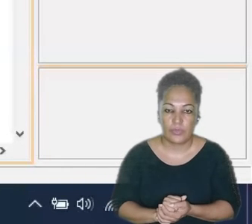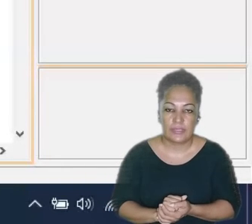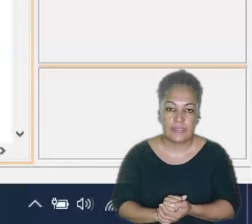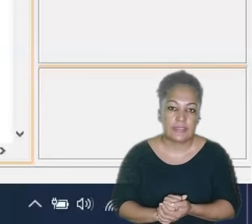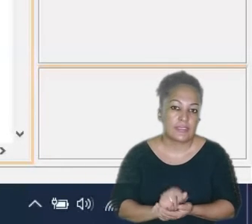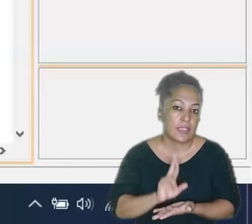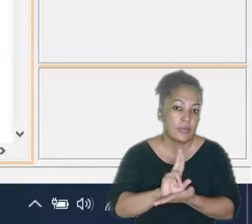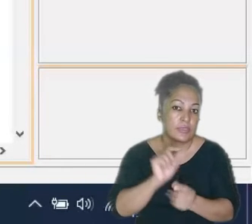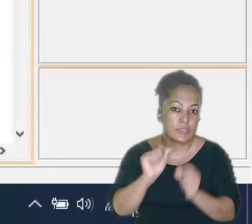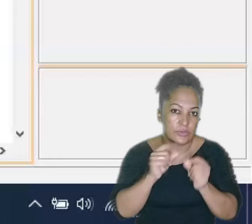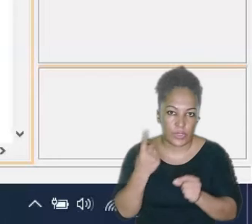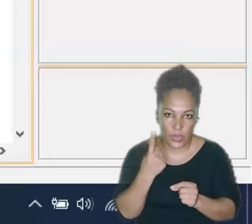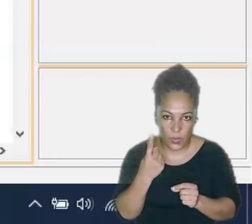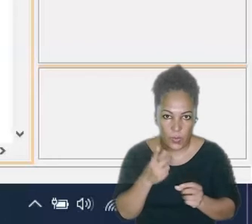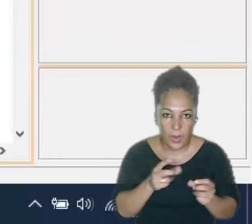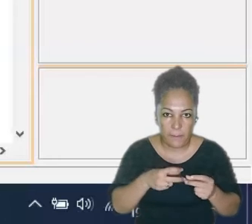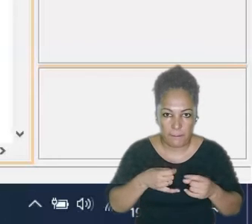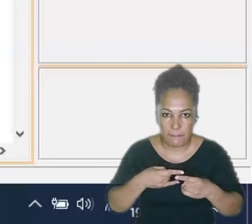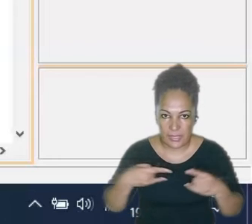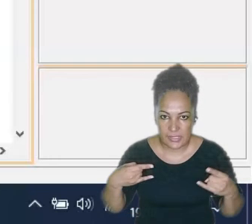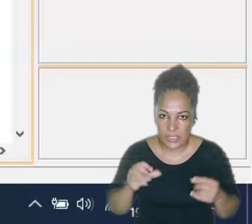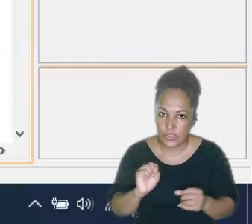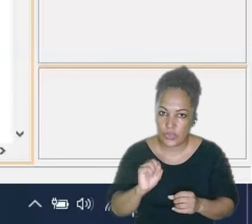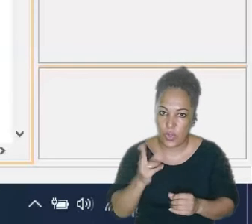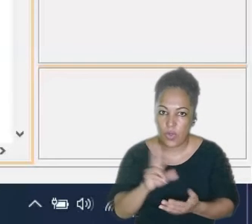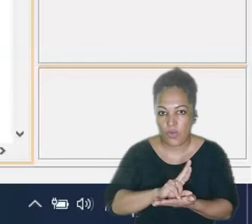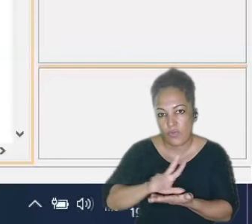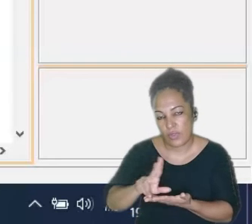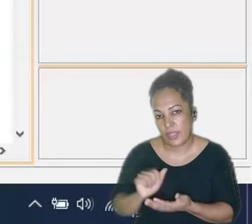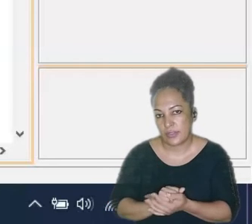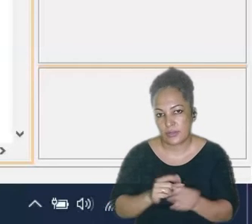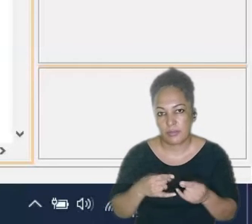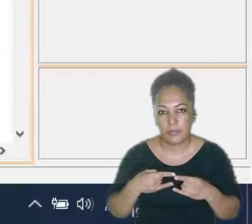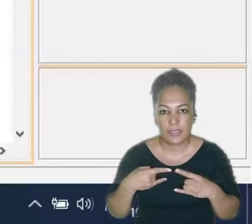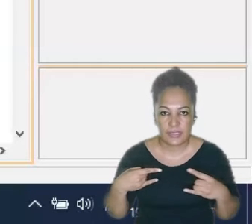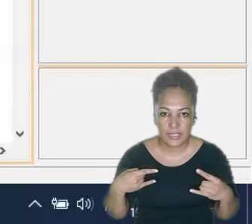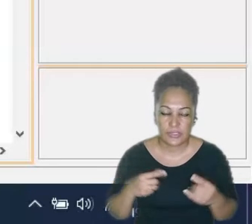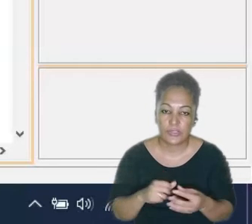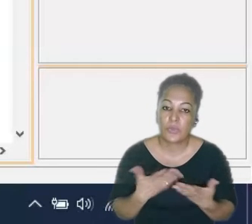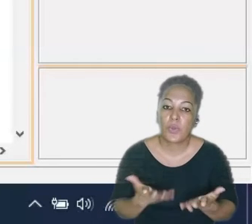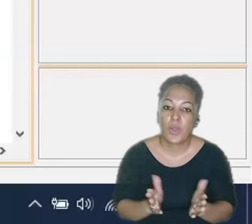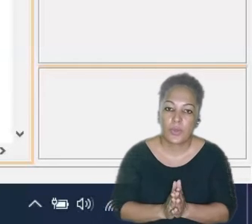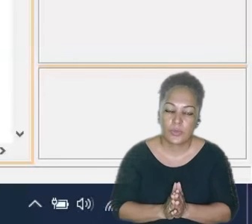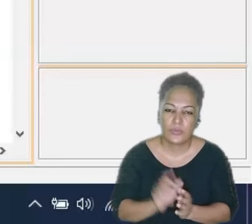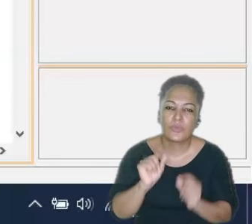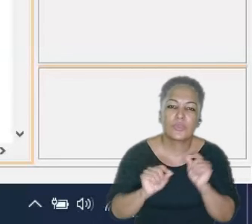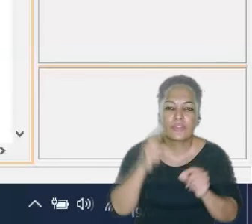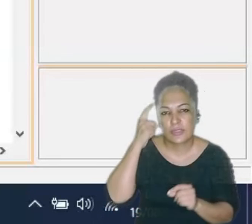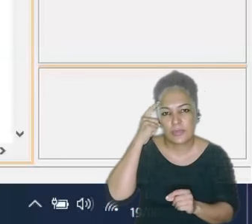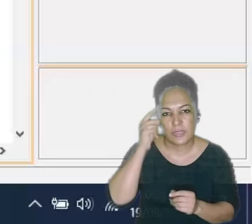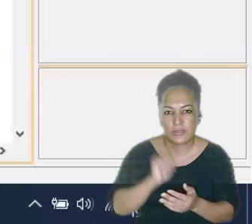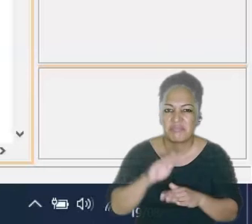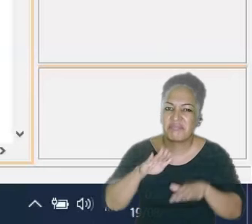Uma venda está relacionada a uma passagem só ou a várias passagens?